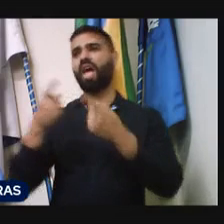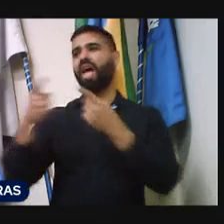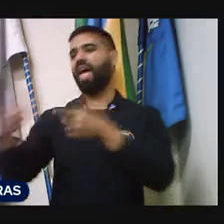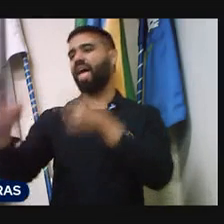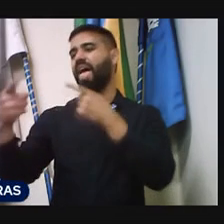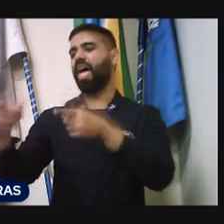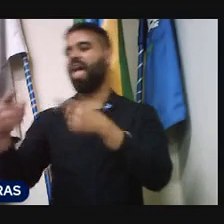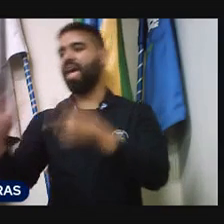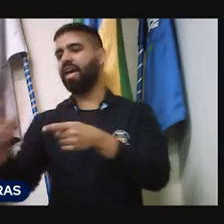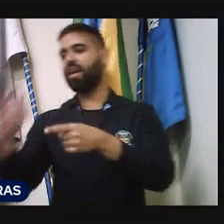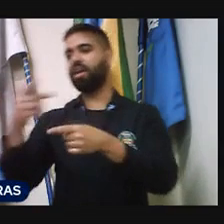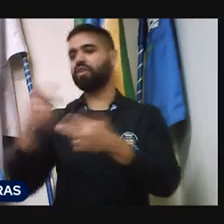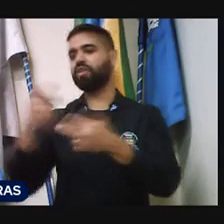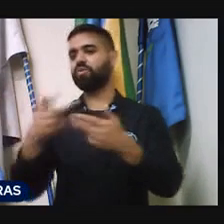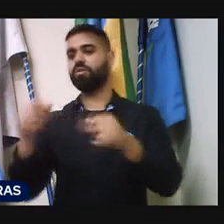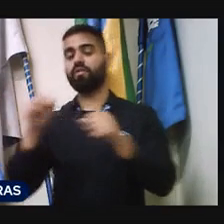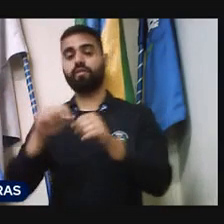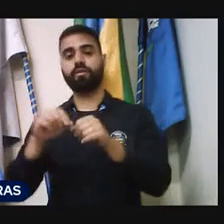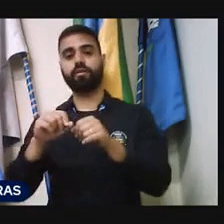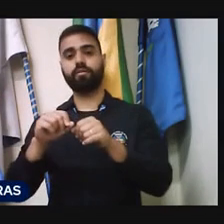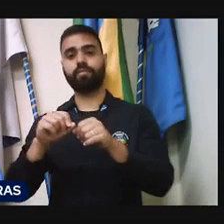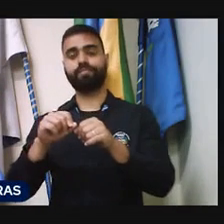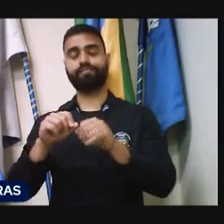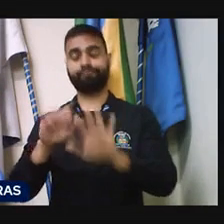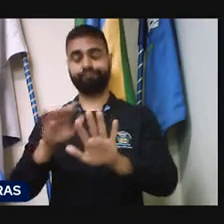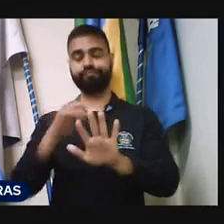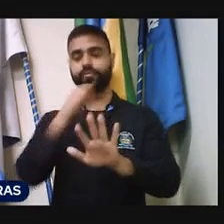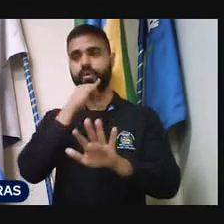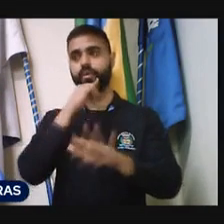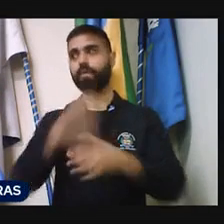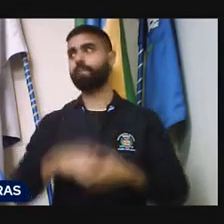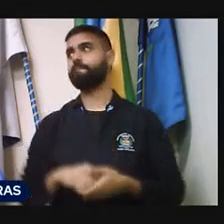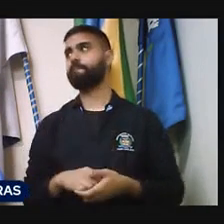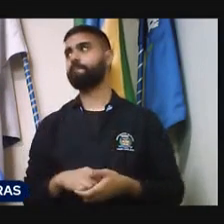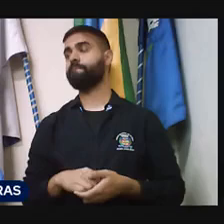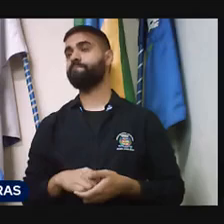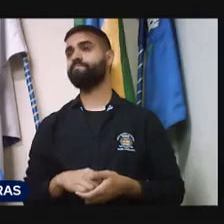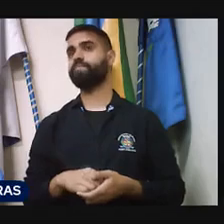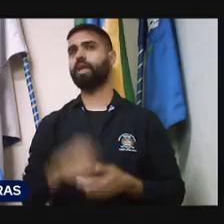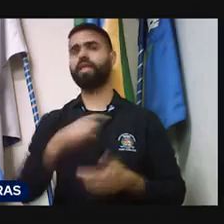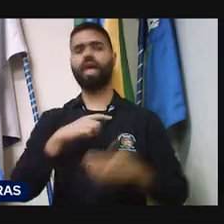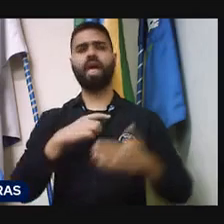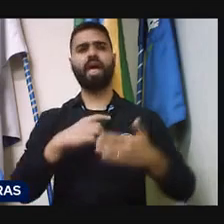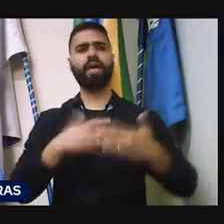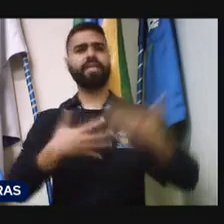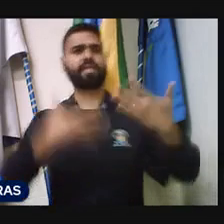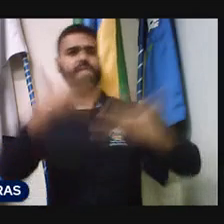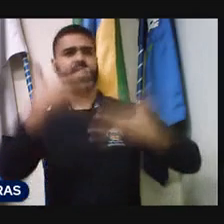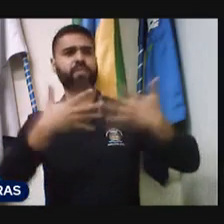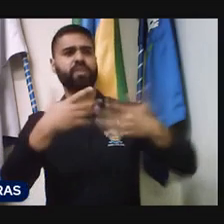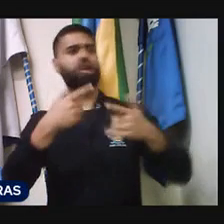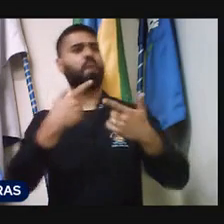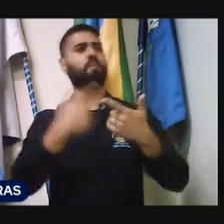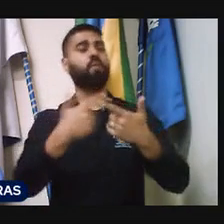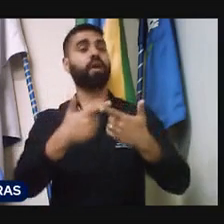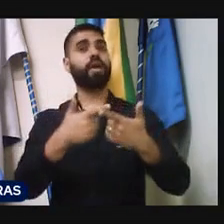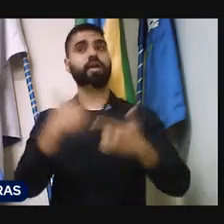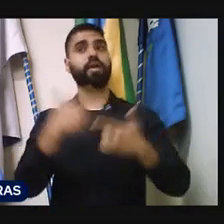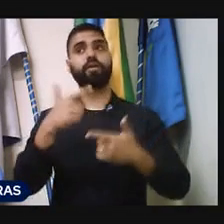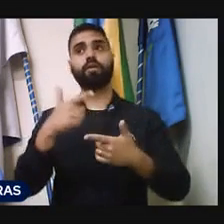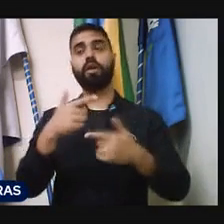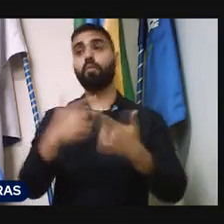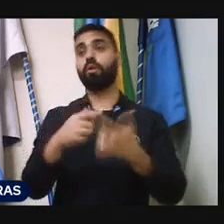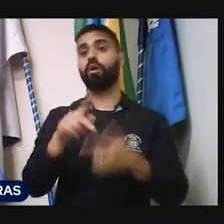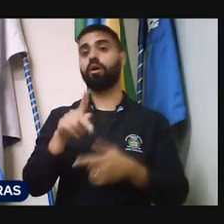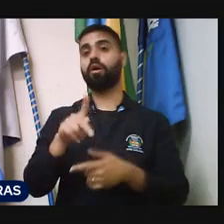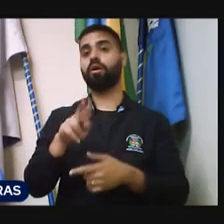que achando-o feito é uma questão assim Portal da Transparência porque ele está desatualizado porque o nosso provedor